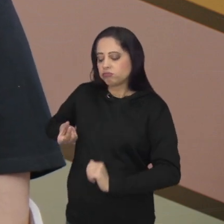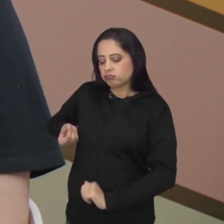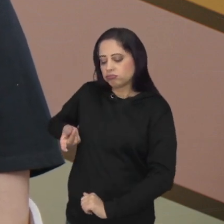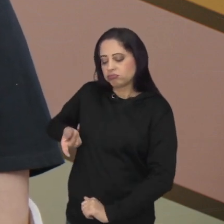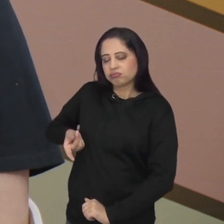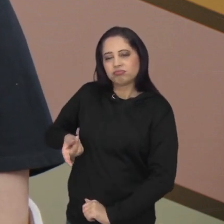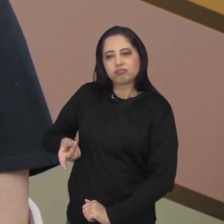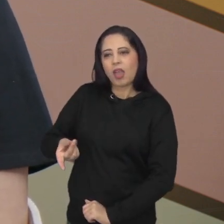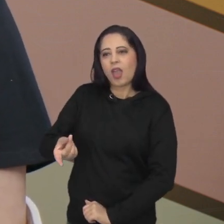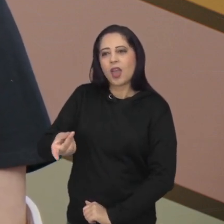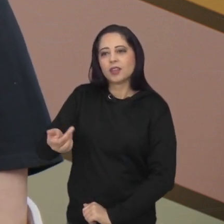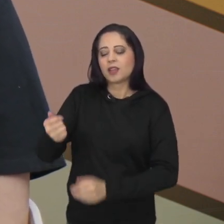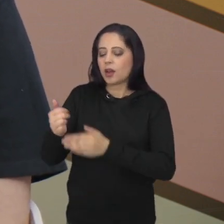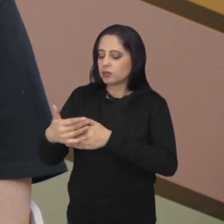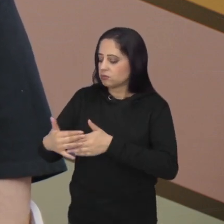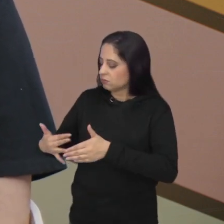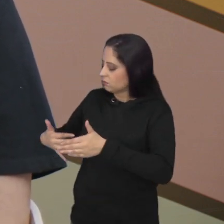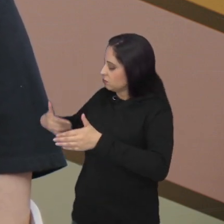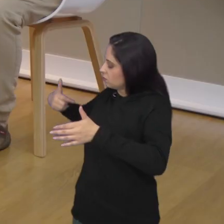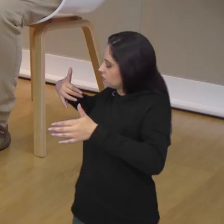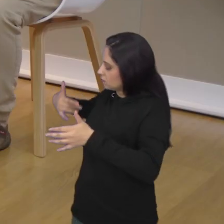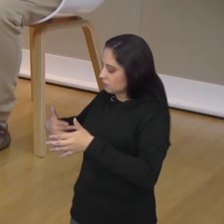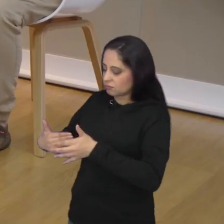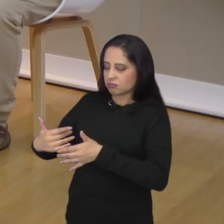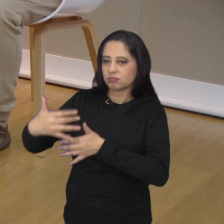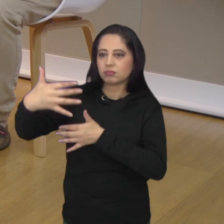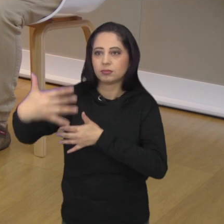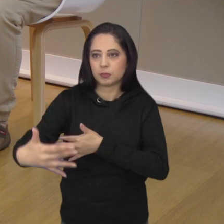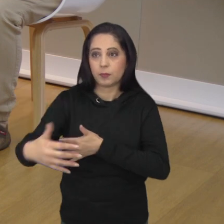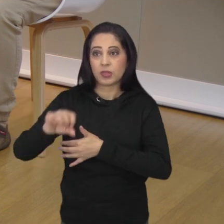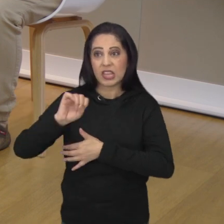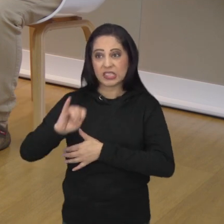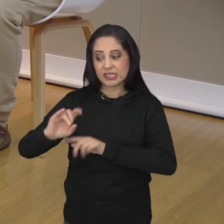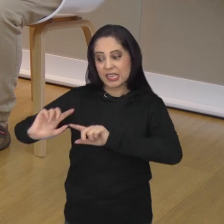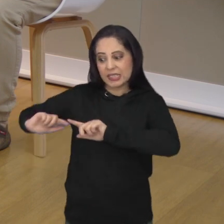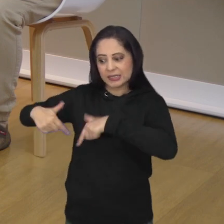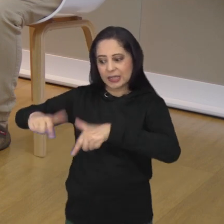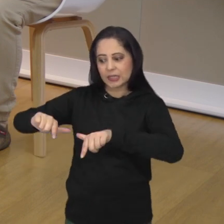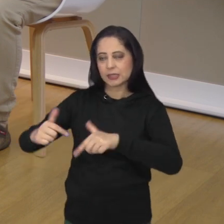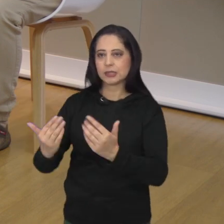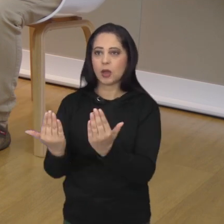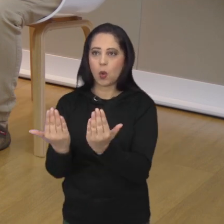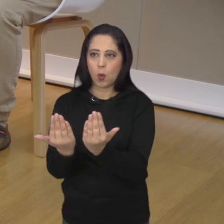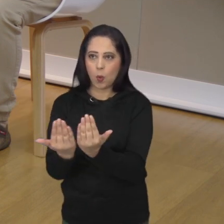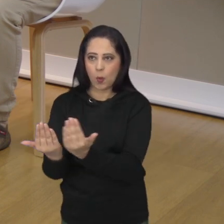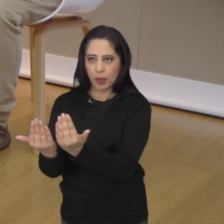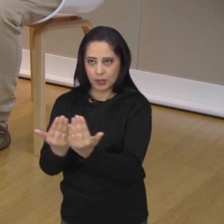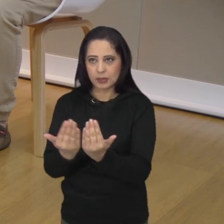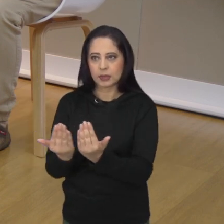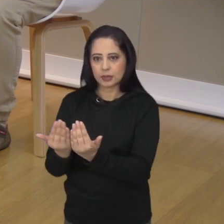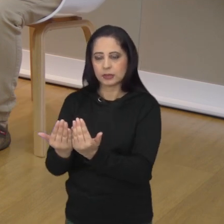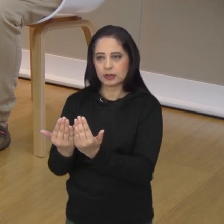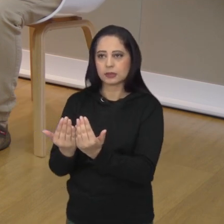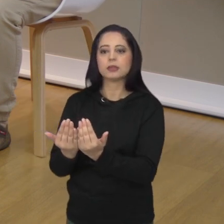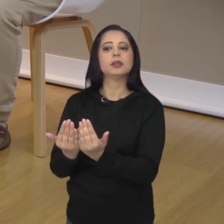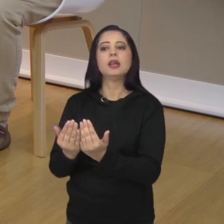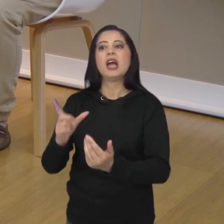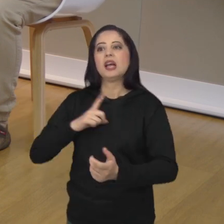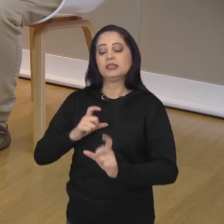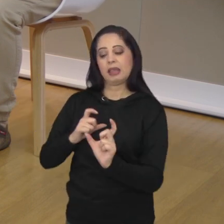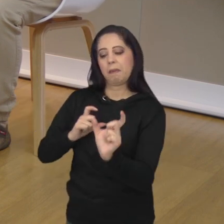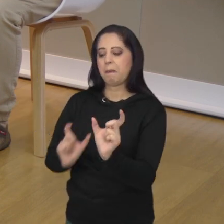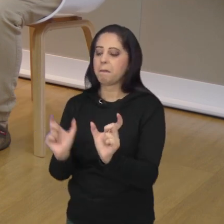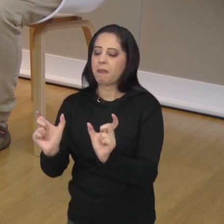tem começo nem fim. Na tradição cristã, que é a tradição que eu medito, existem várias